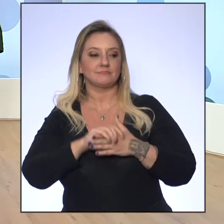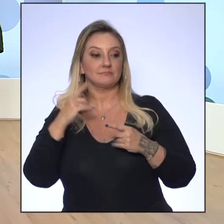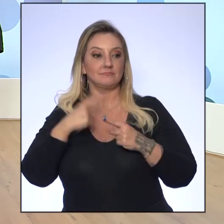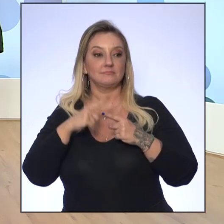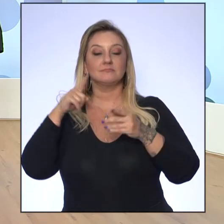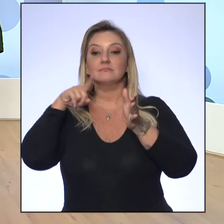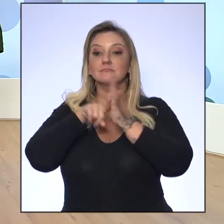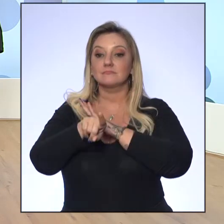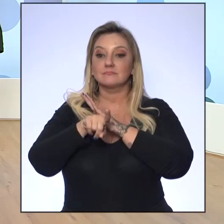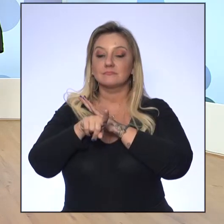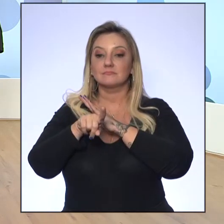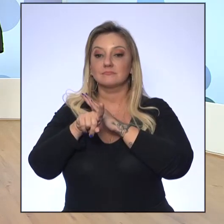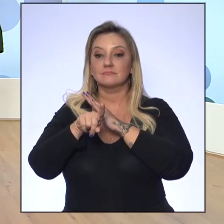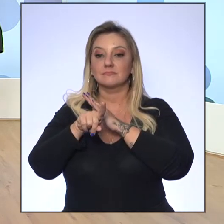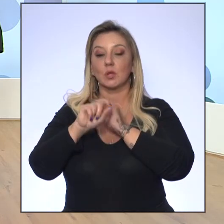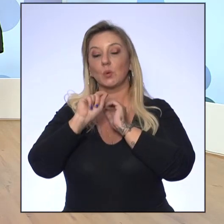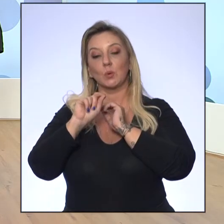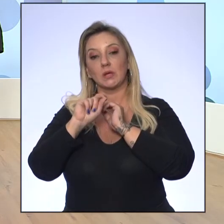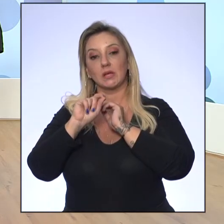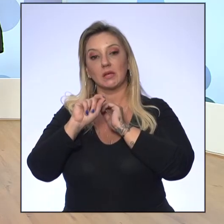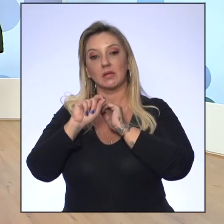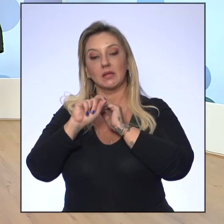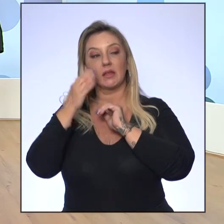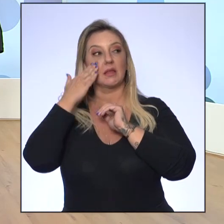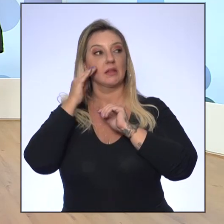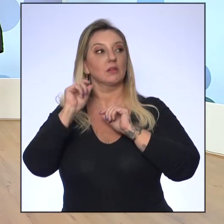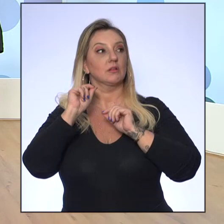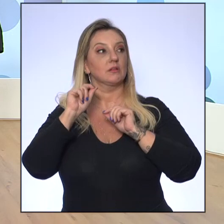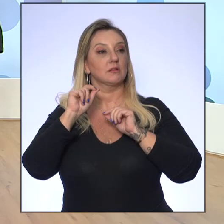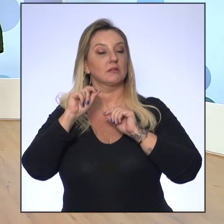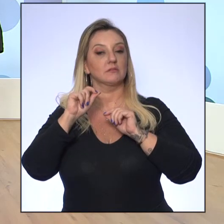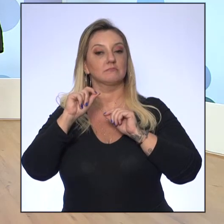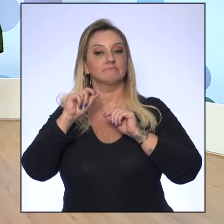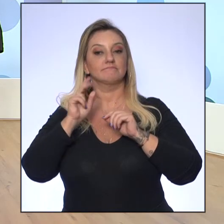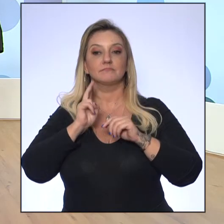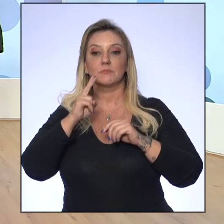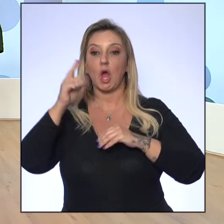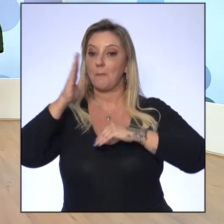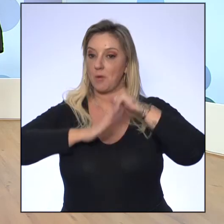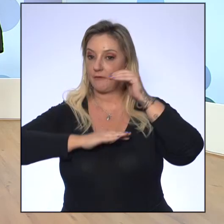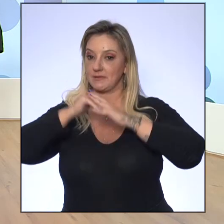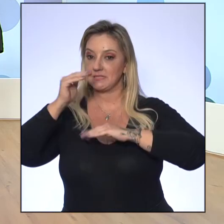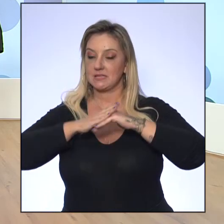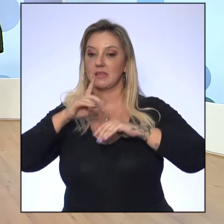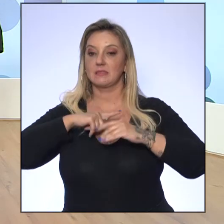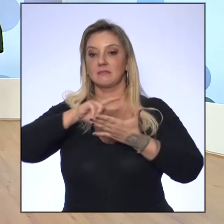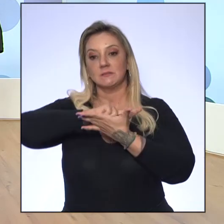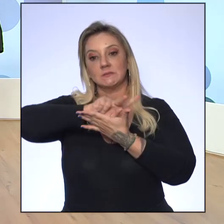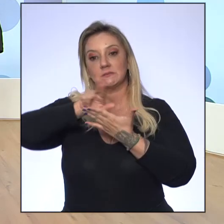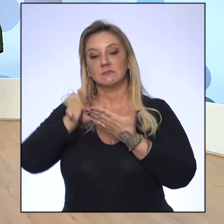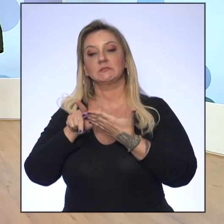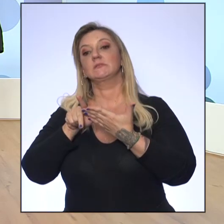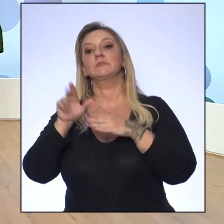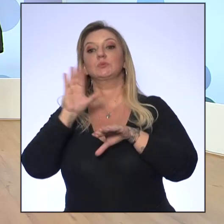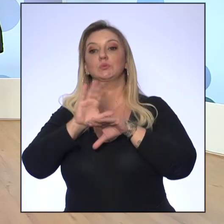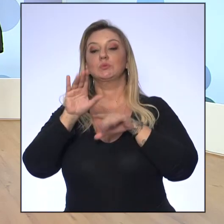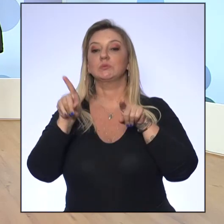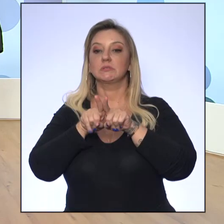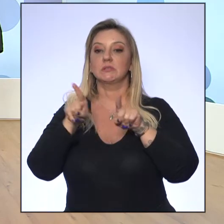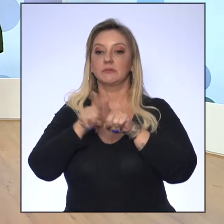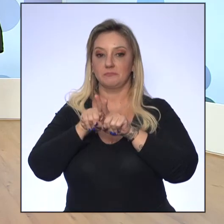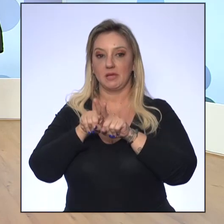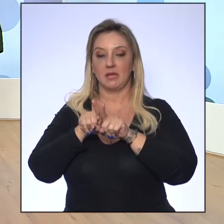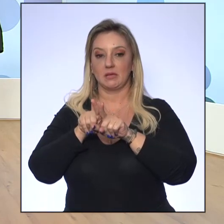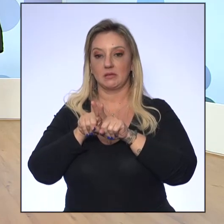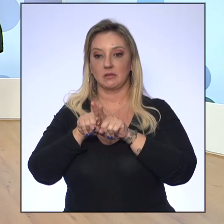essa pergunta nos mostra o seguinte: para eu seguir uma determinada profissão, existem várias possibilidades de curso também. Assim